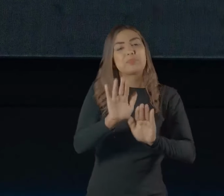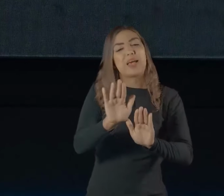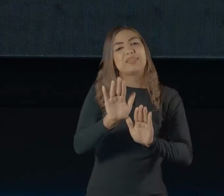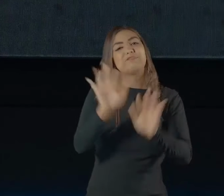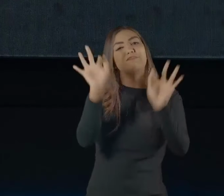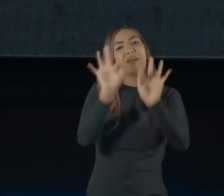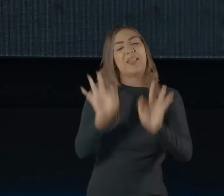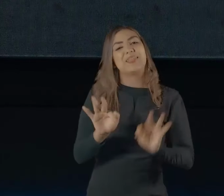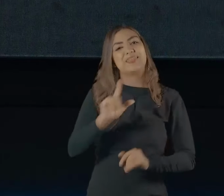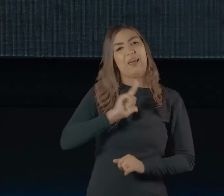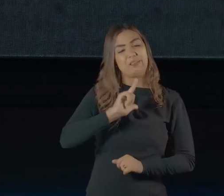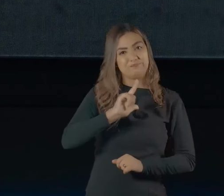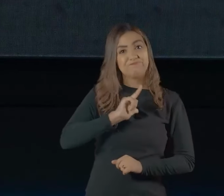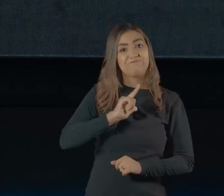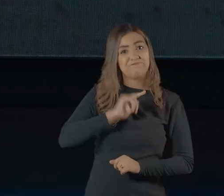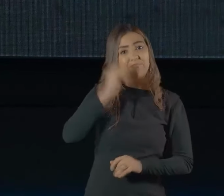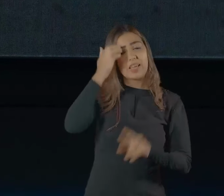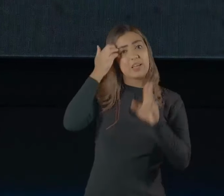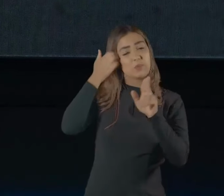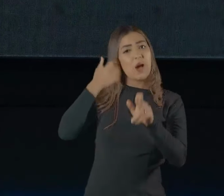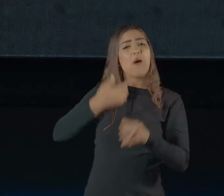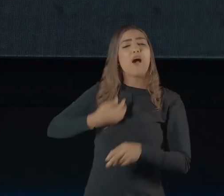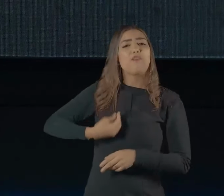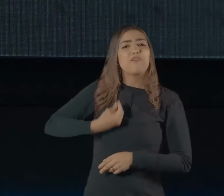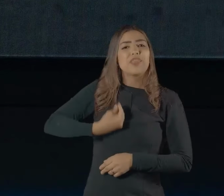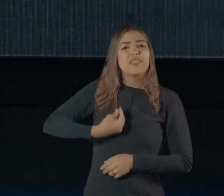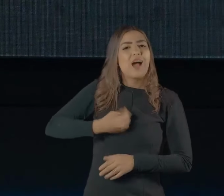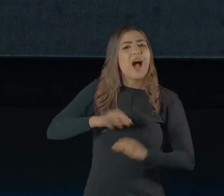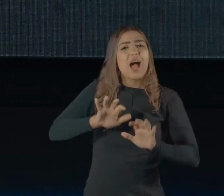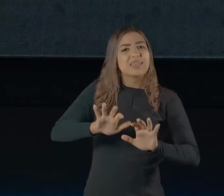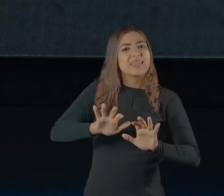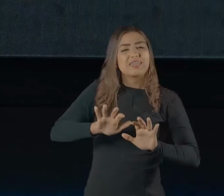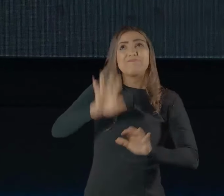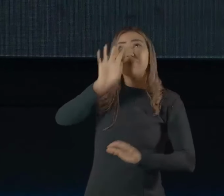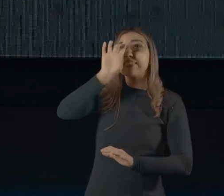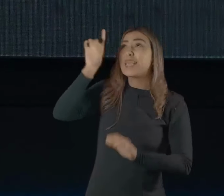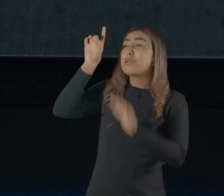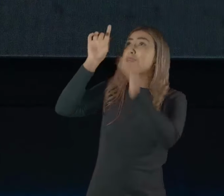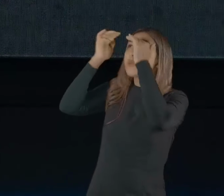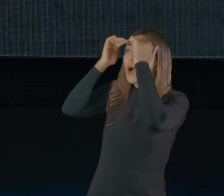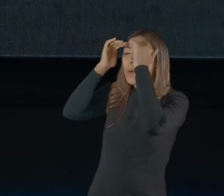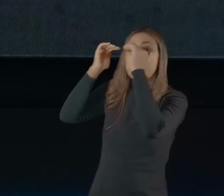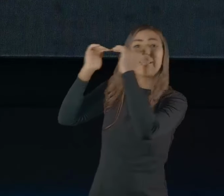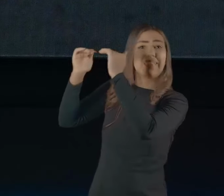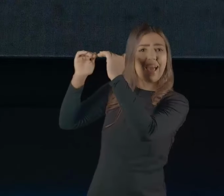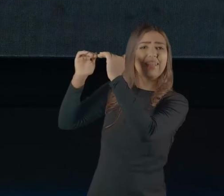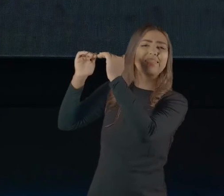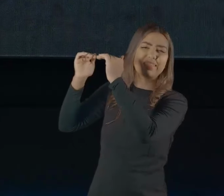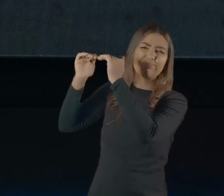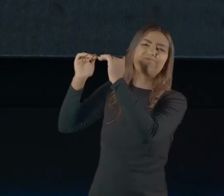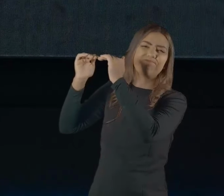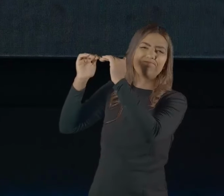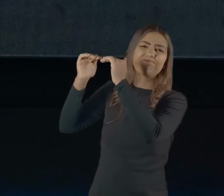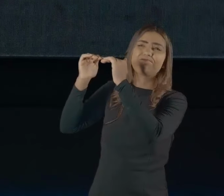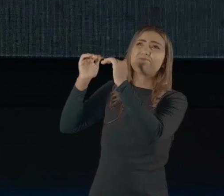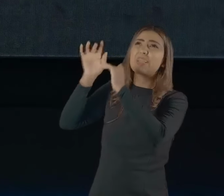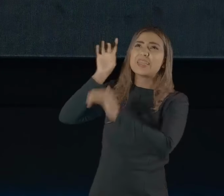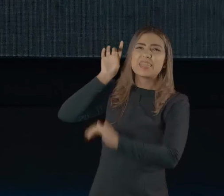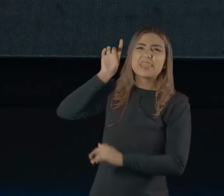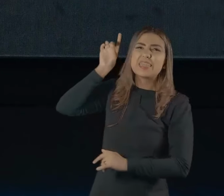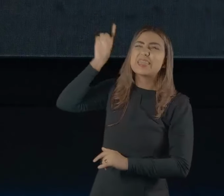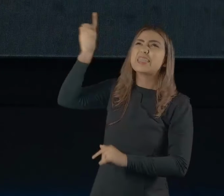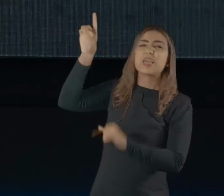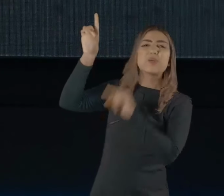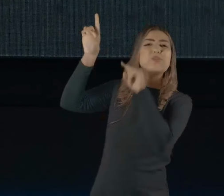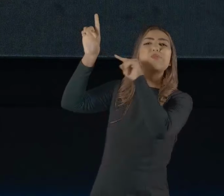na vida, quando você cumpre a vontade de Deus, o meu Deus, segundo a sua riqueza em